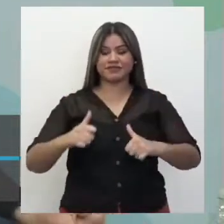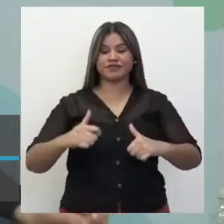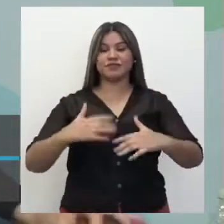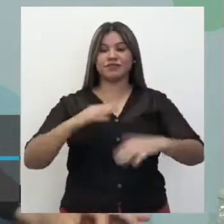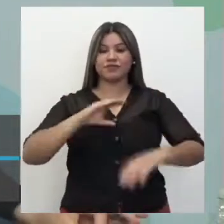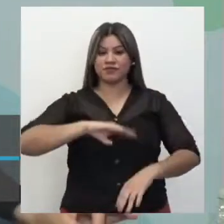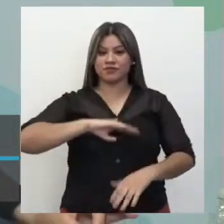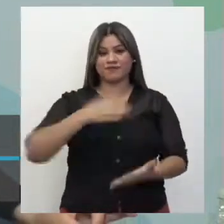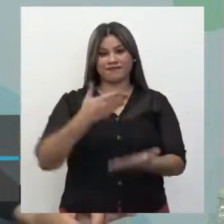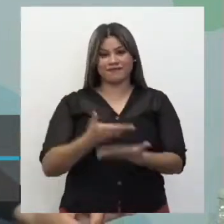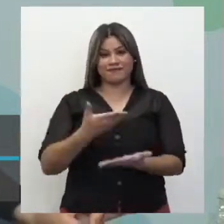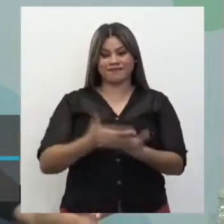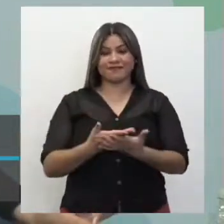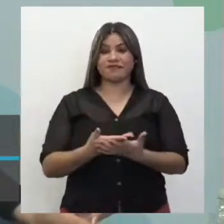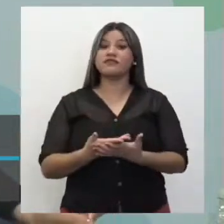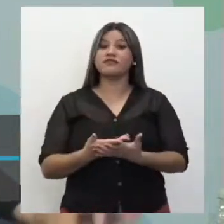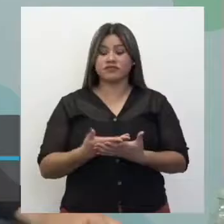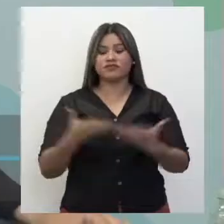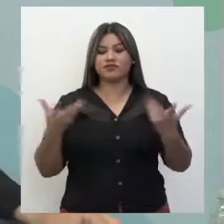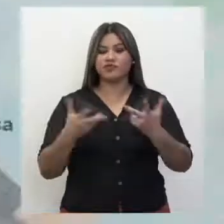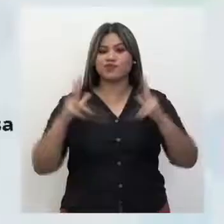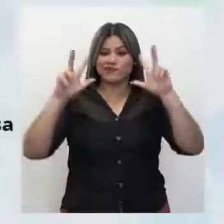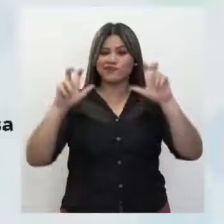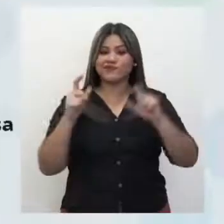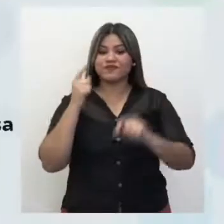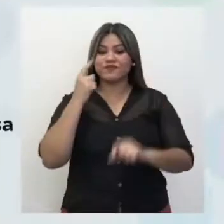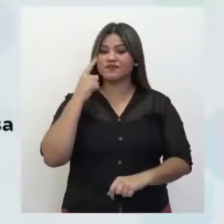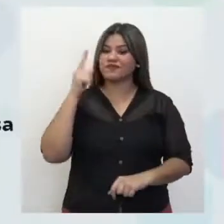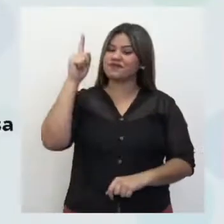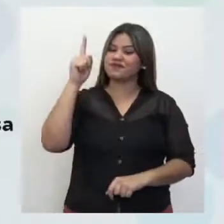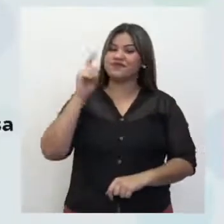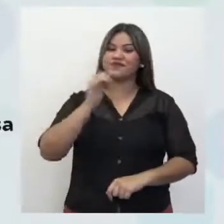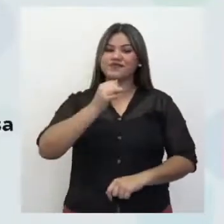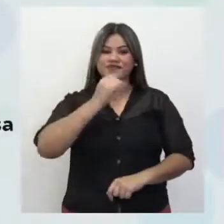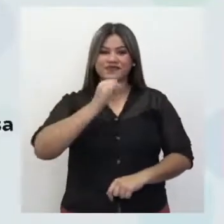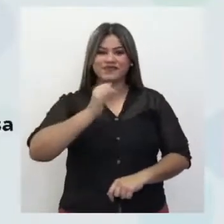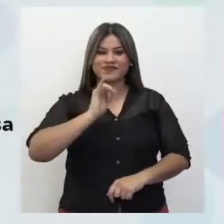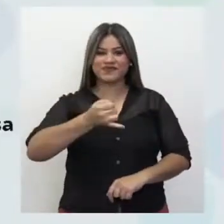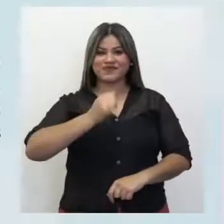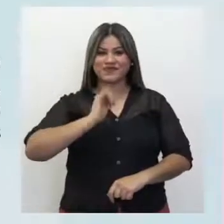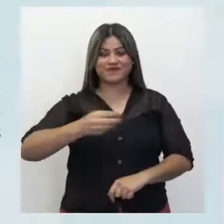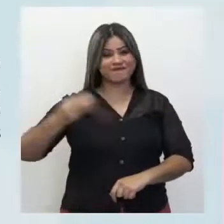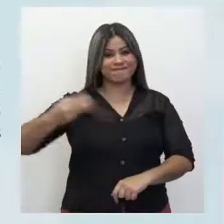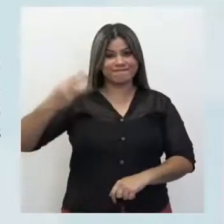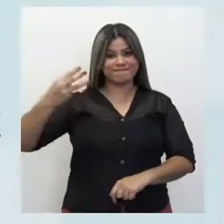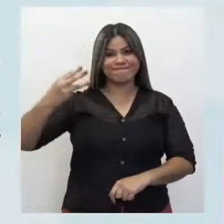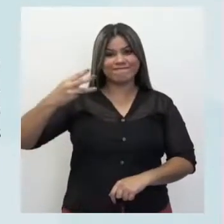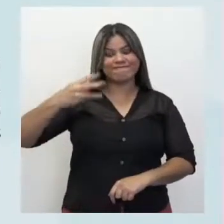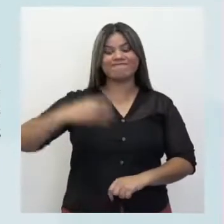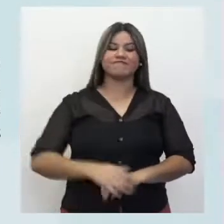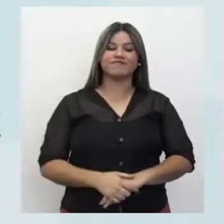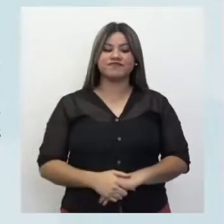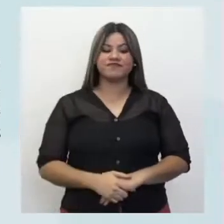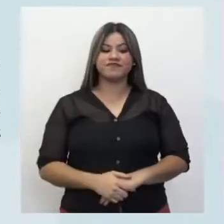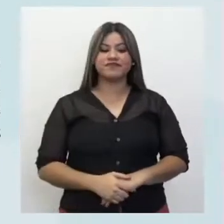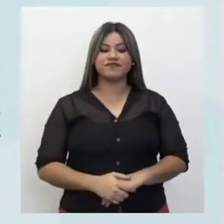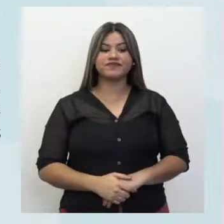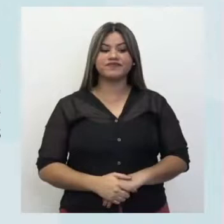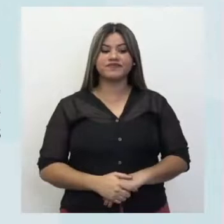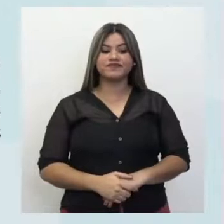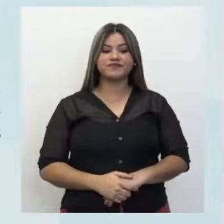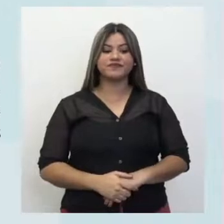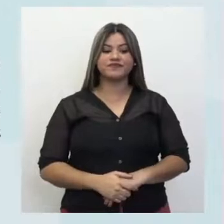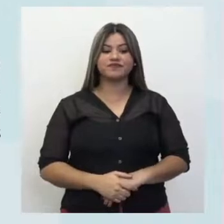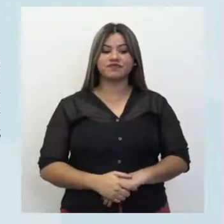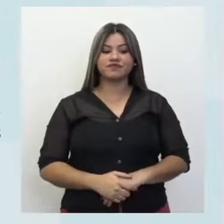portuguesa e a nossa aula de hoje tem como título Contação de História 3. O tema da nossa aula,